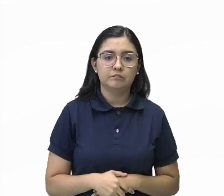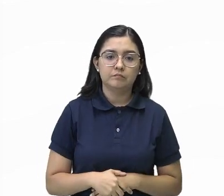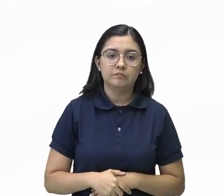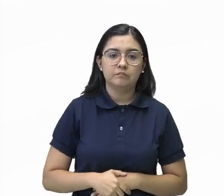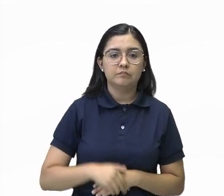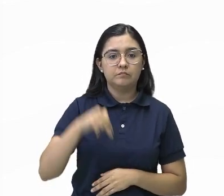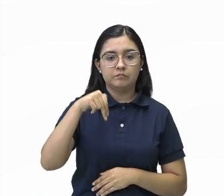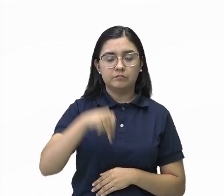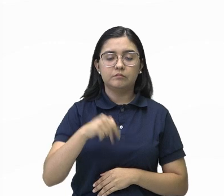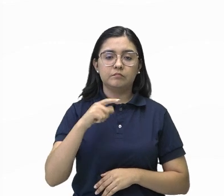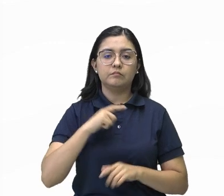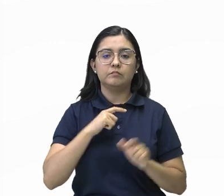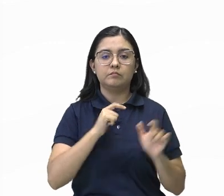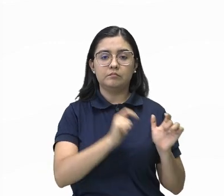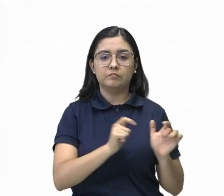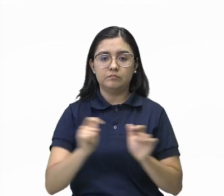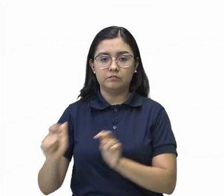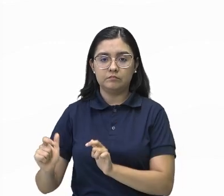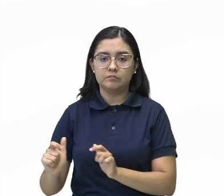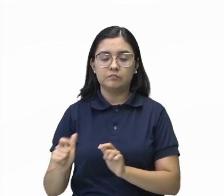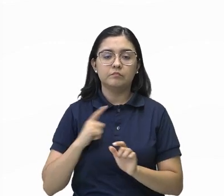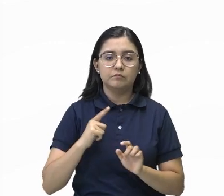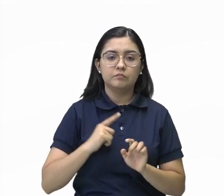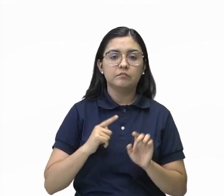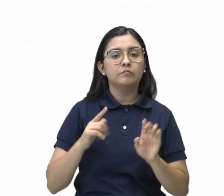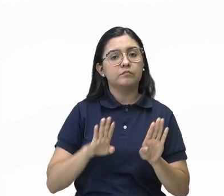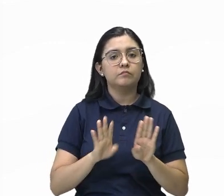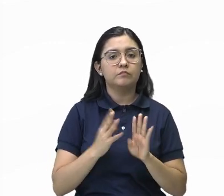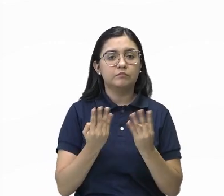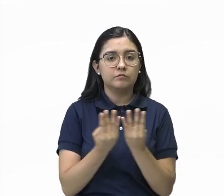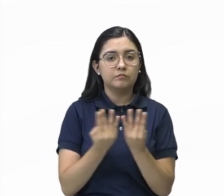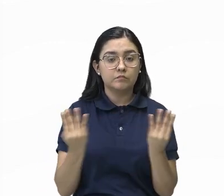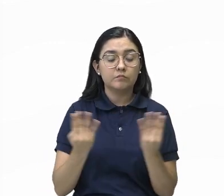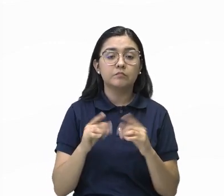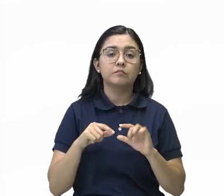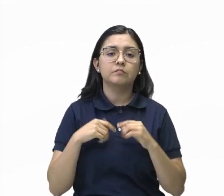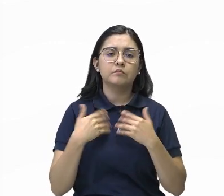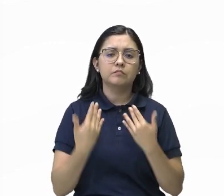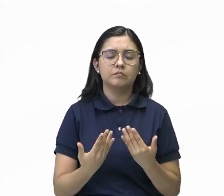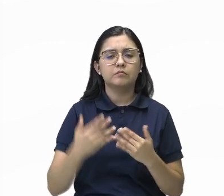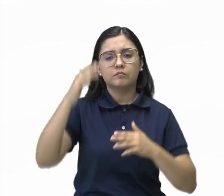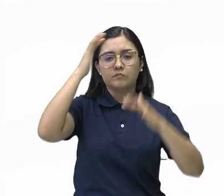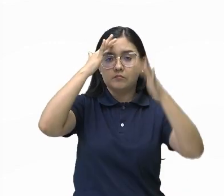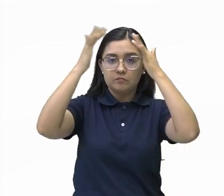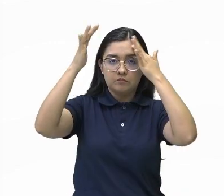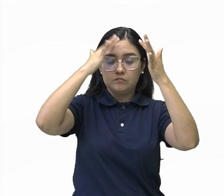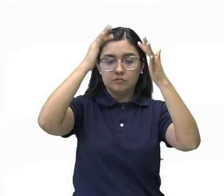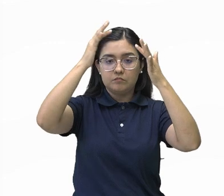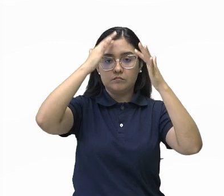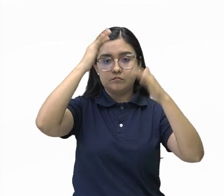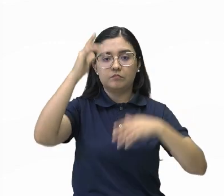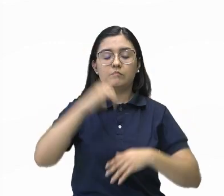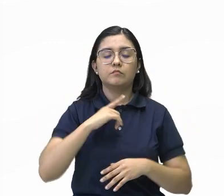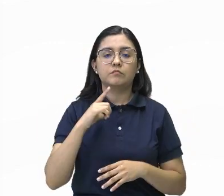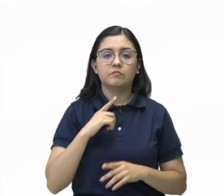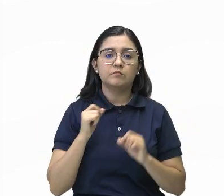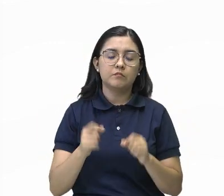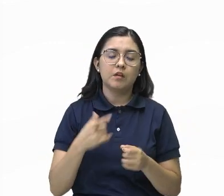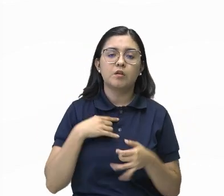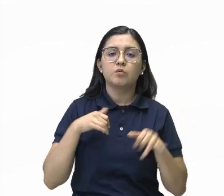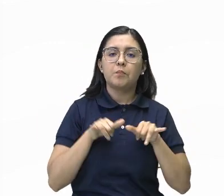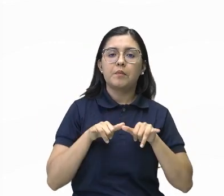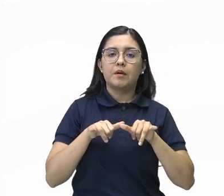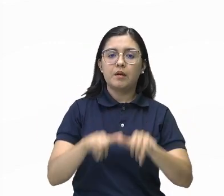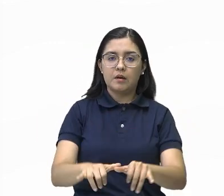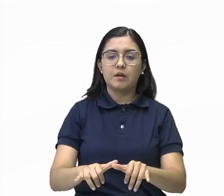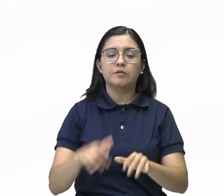n posições de uma fila, né? Então, imagine que a gente está em uma fila de